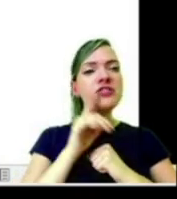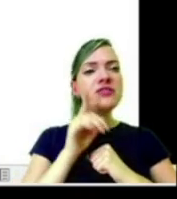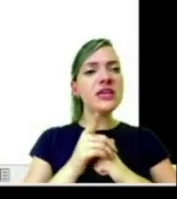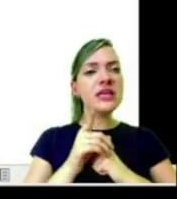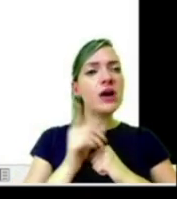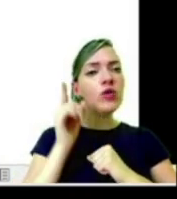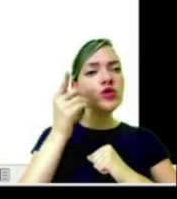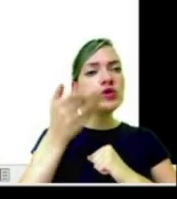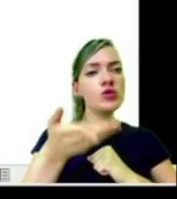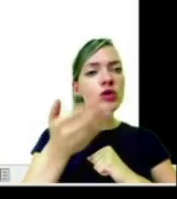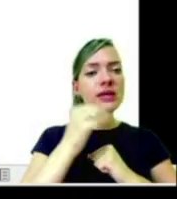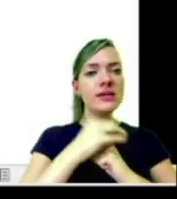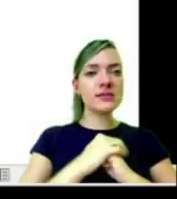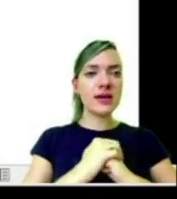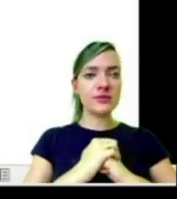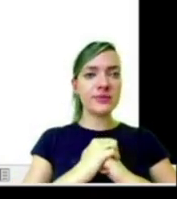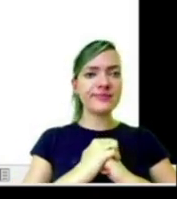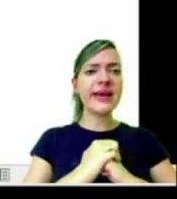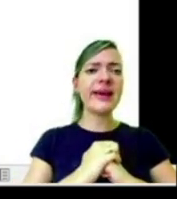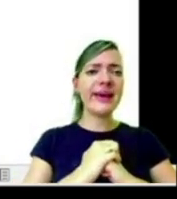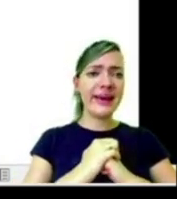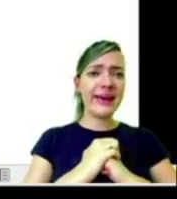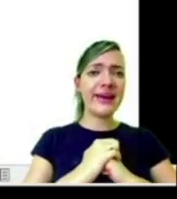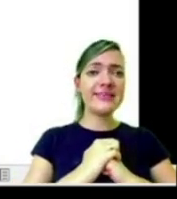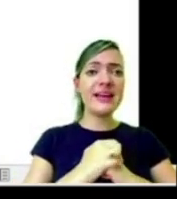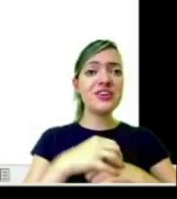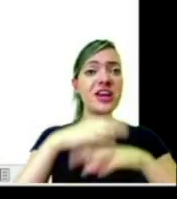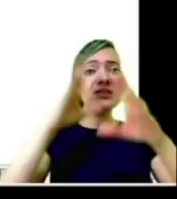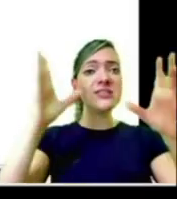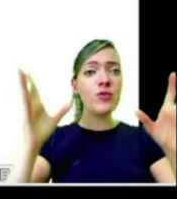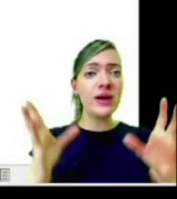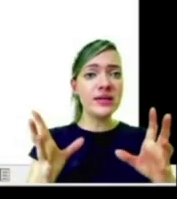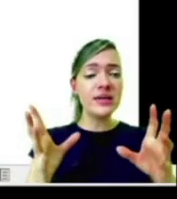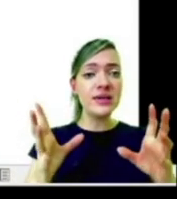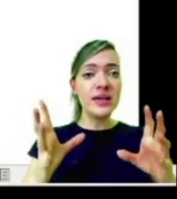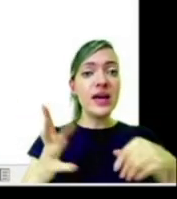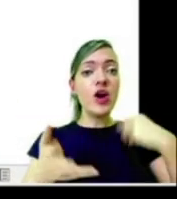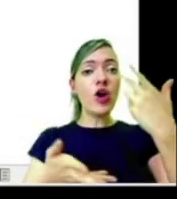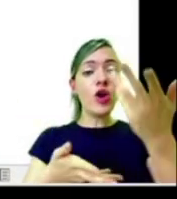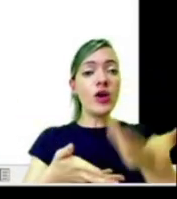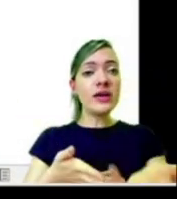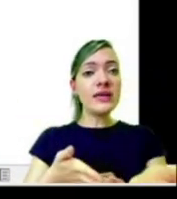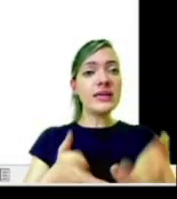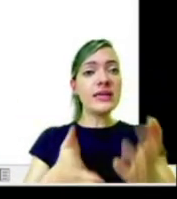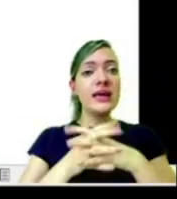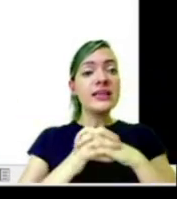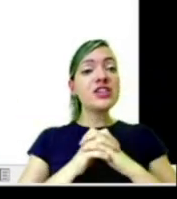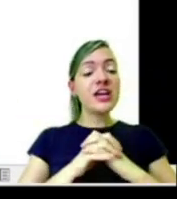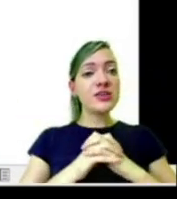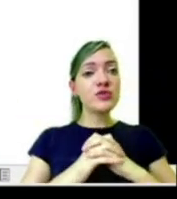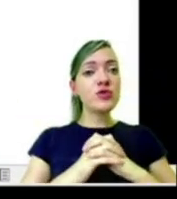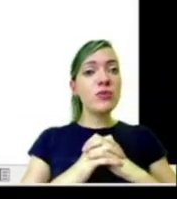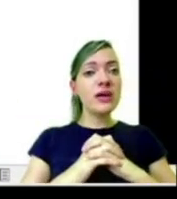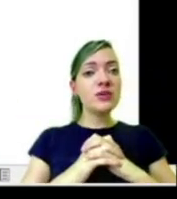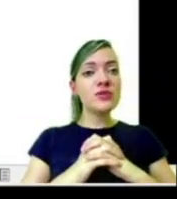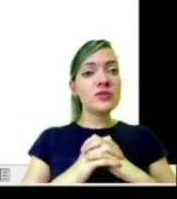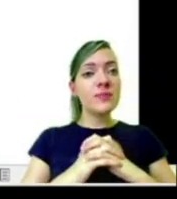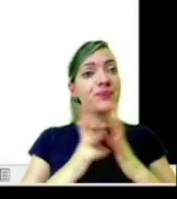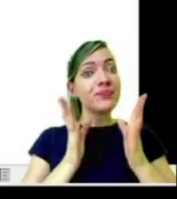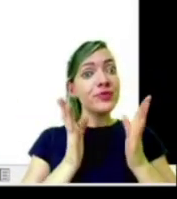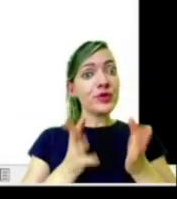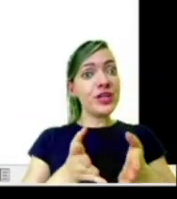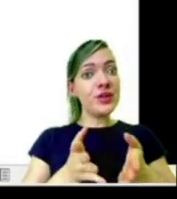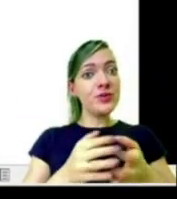esgoto. E adivinha onde o esgoto é lançado? A inteligência humana coloca ali dejetos